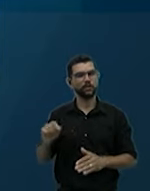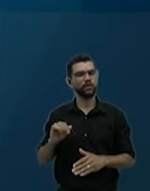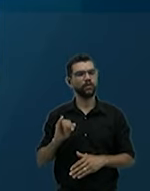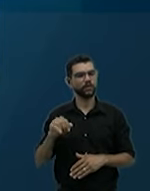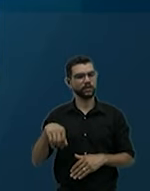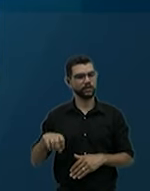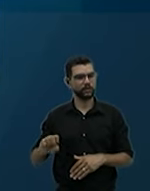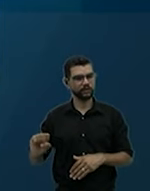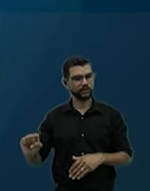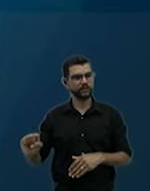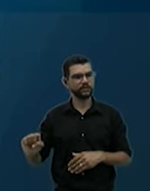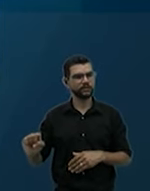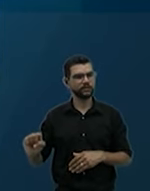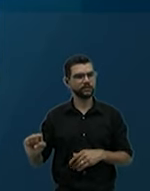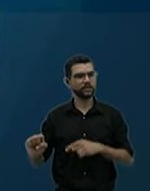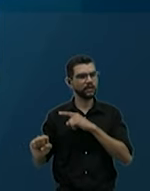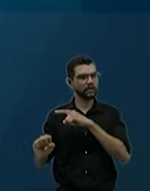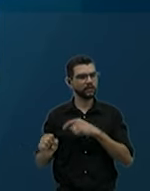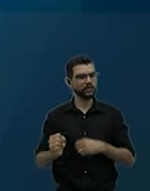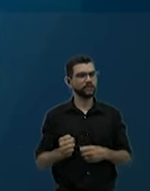má-fé, não